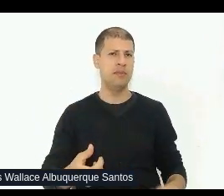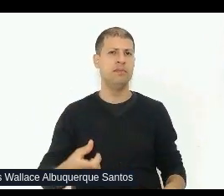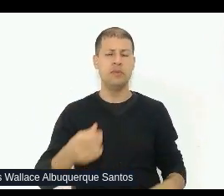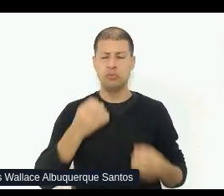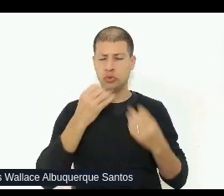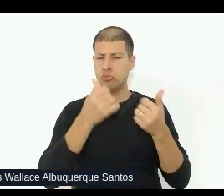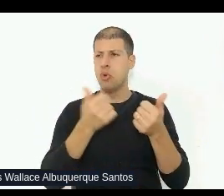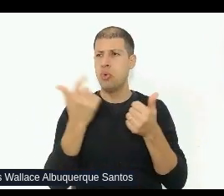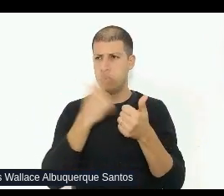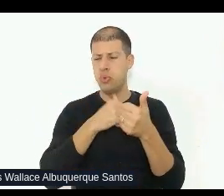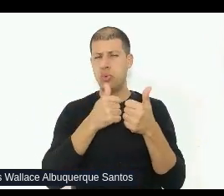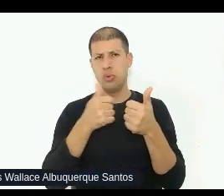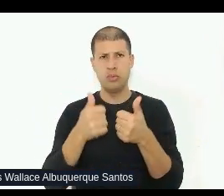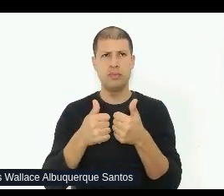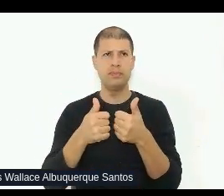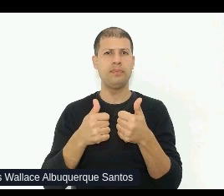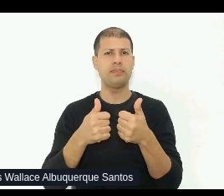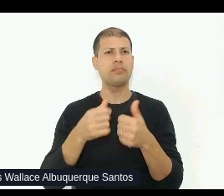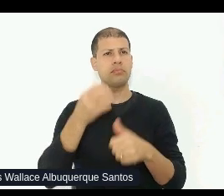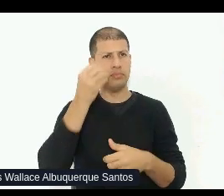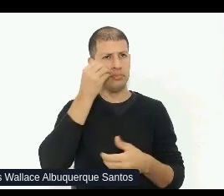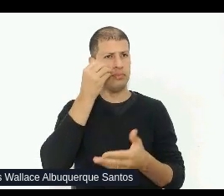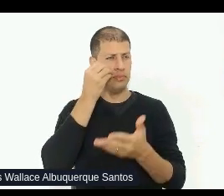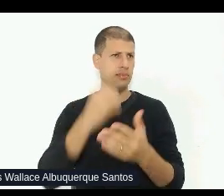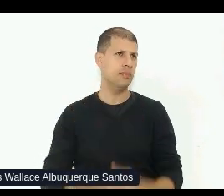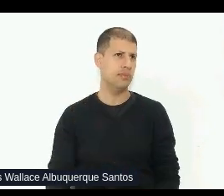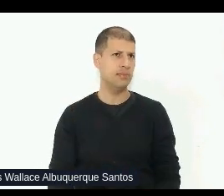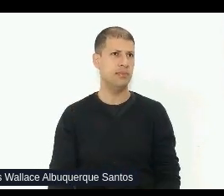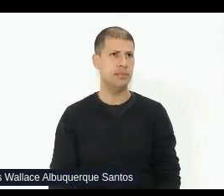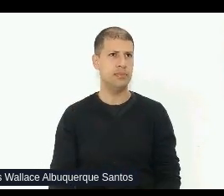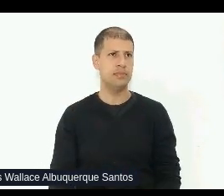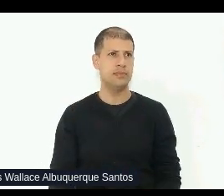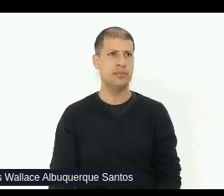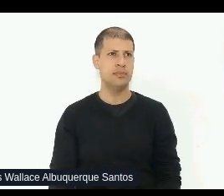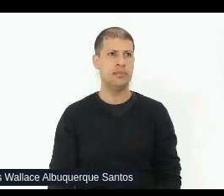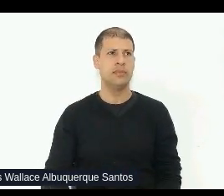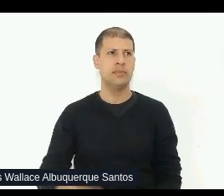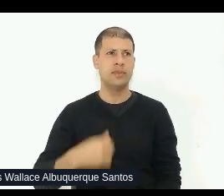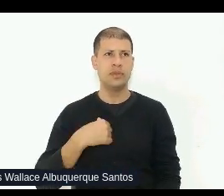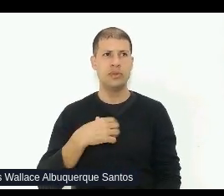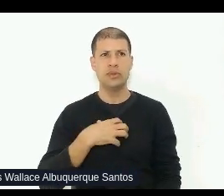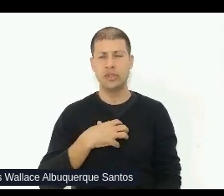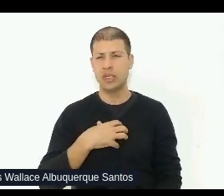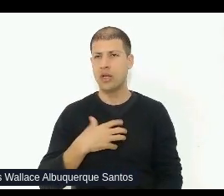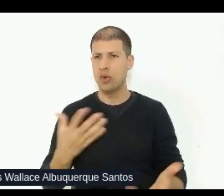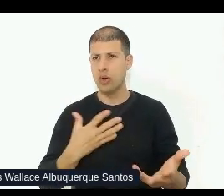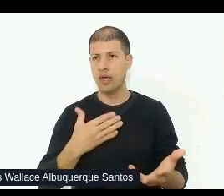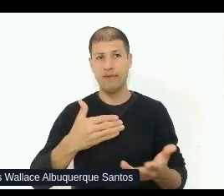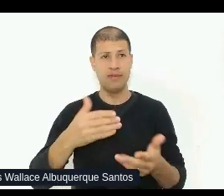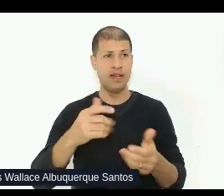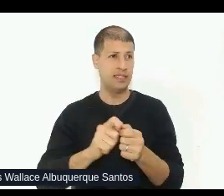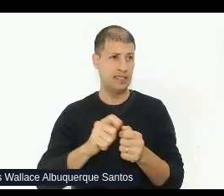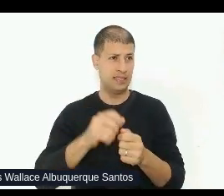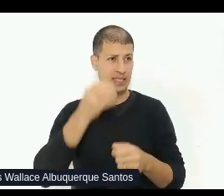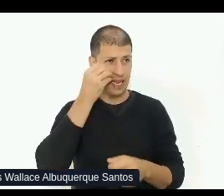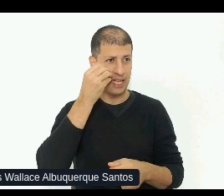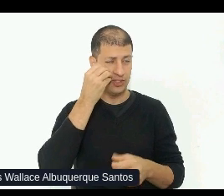resultado, né, de todo esse teste. Eu sempre pretendo agora fazer teste para incluir essas pessoas,